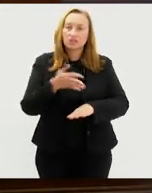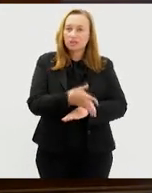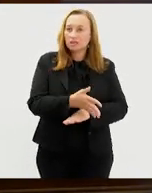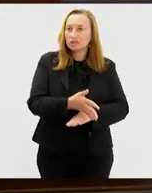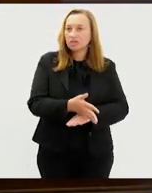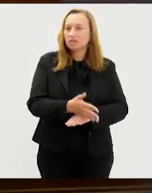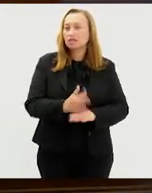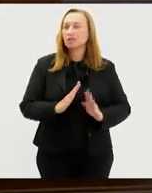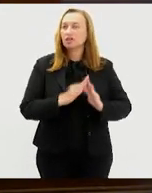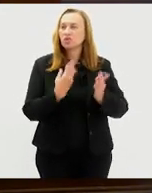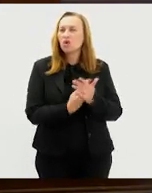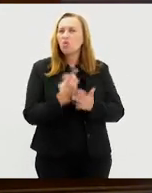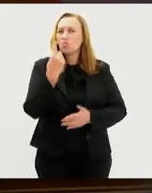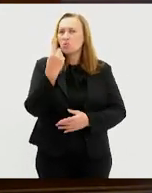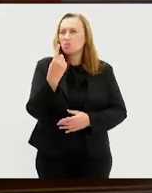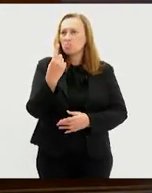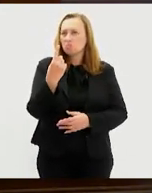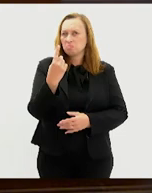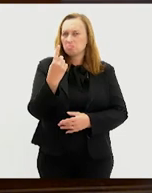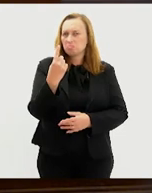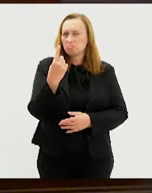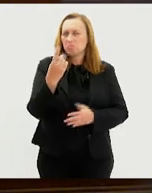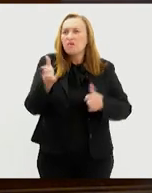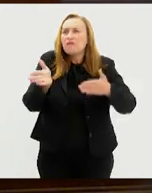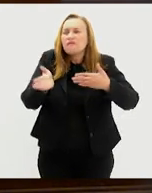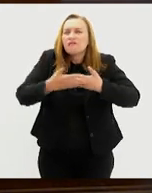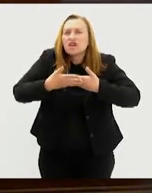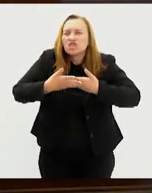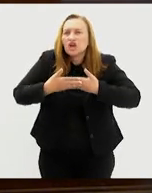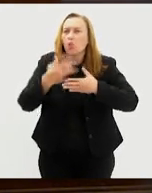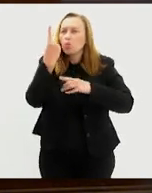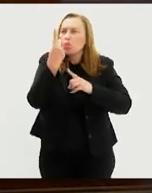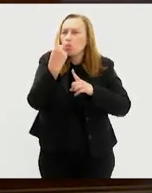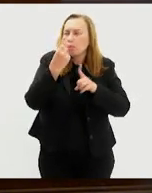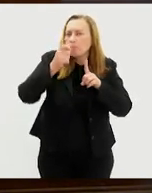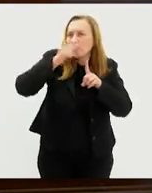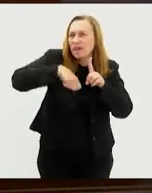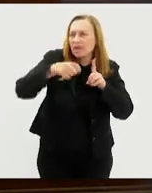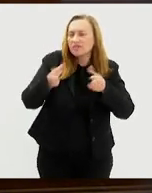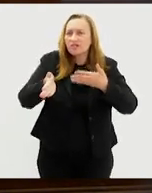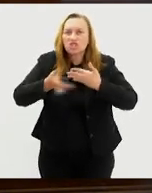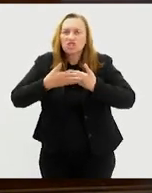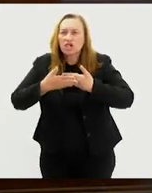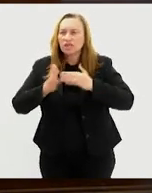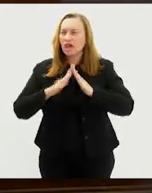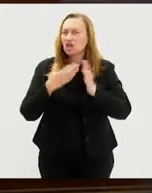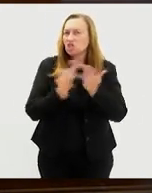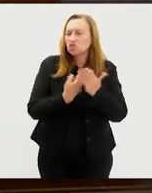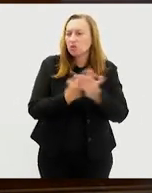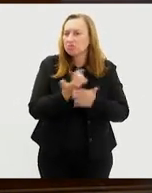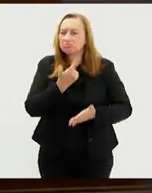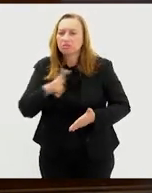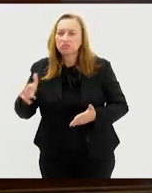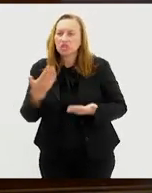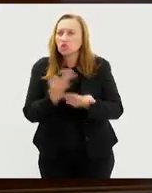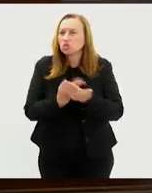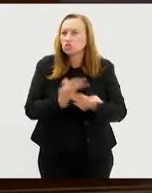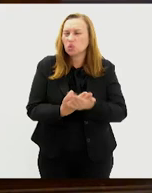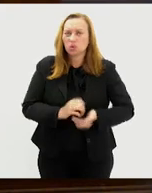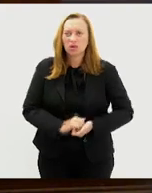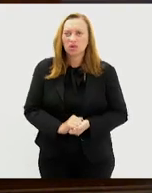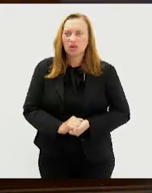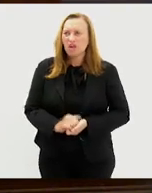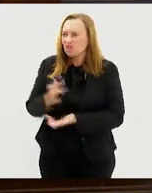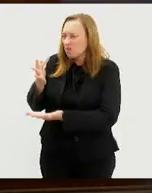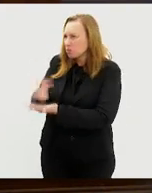mês sem aula por causa de operação policial não foi nem por causa Senor Valdo ceas que aqui a gente porque faltou água na